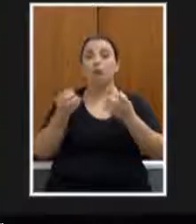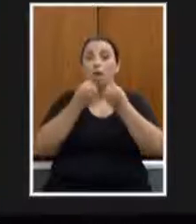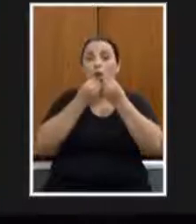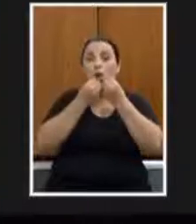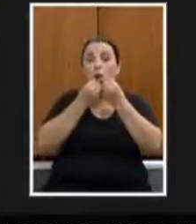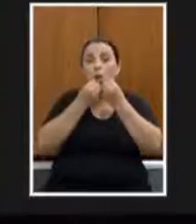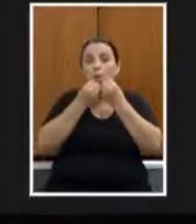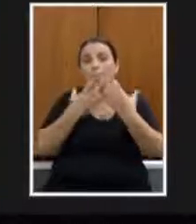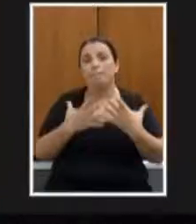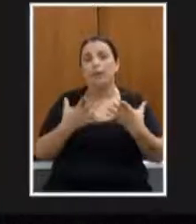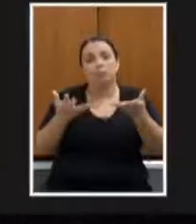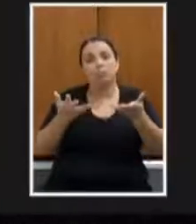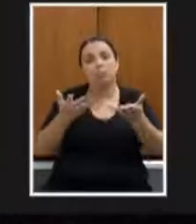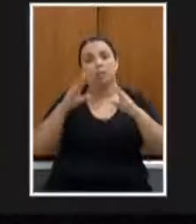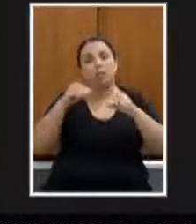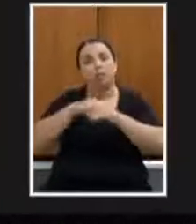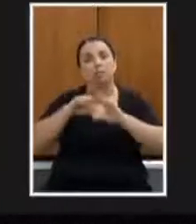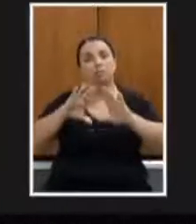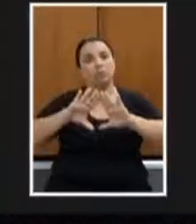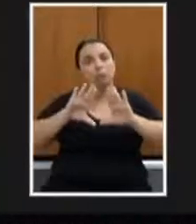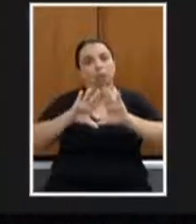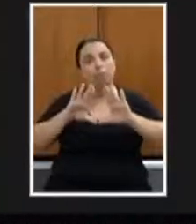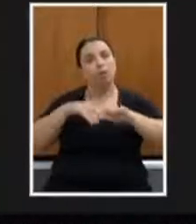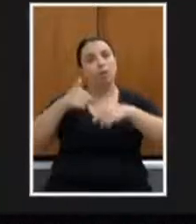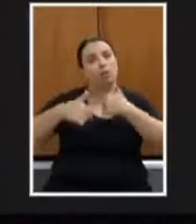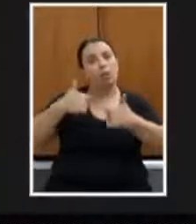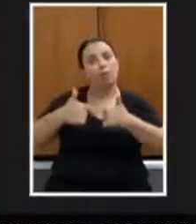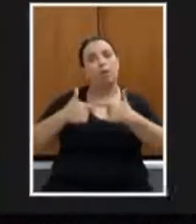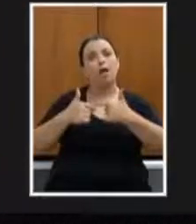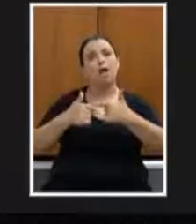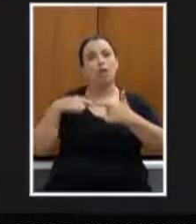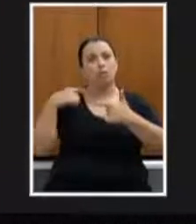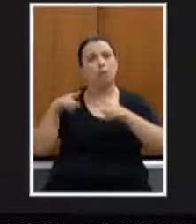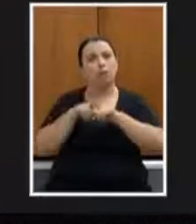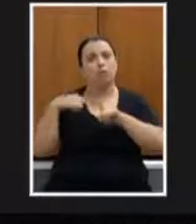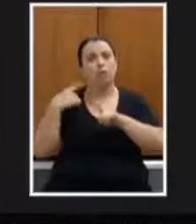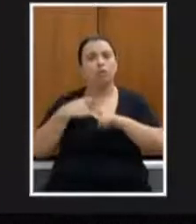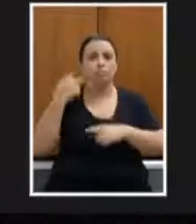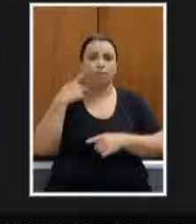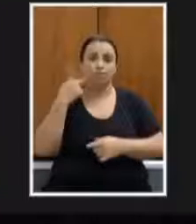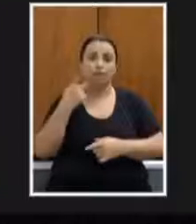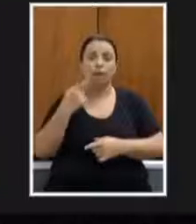da casa e de nós também parlamentares, né? Assim, muito obrigada, eu me sinto